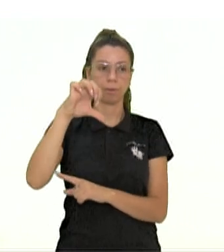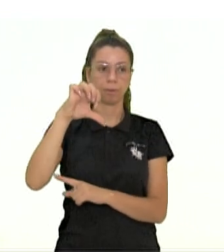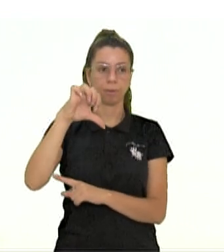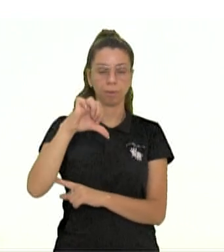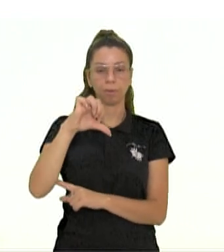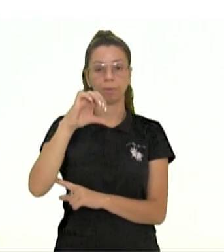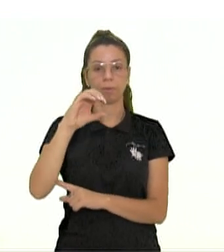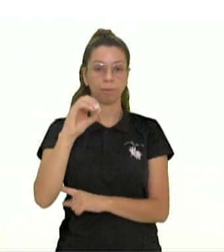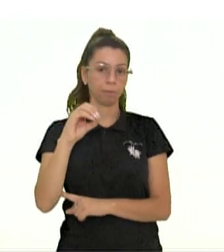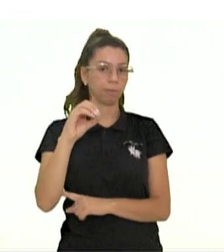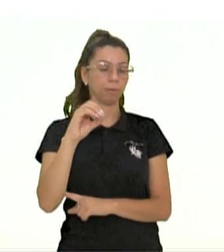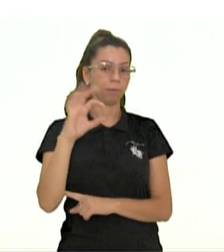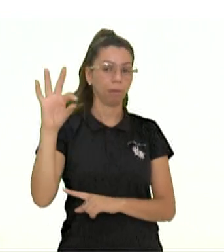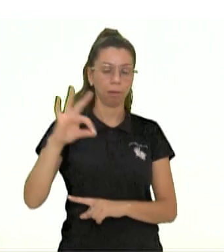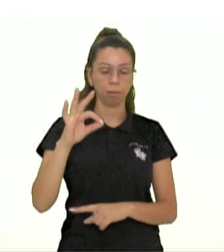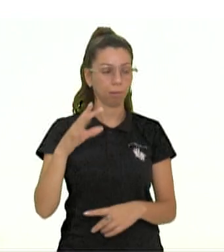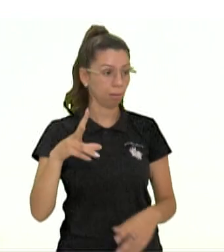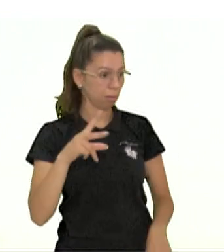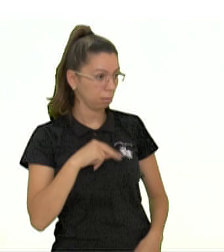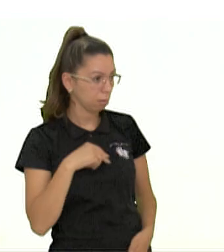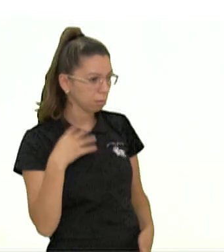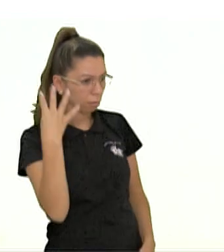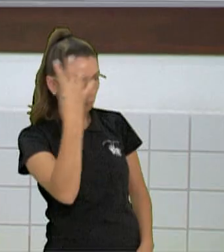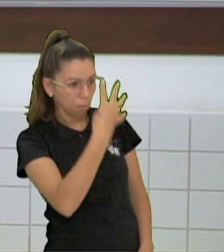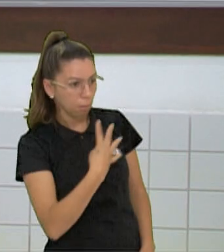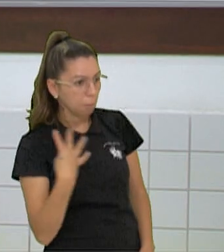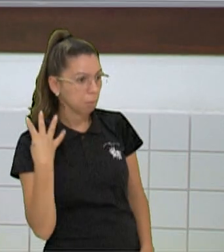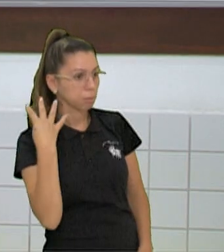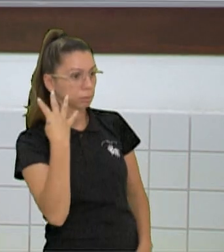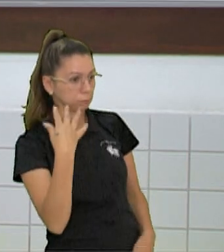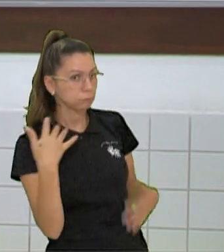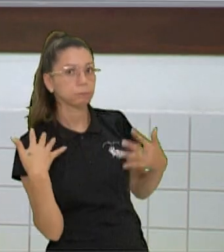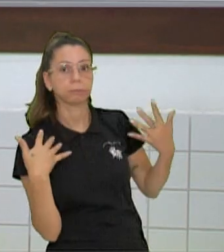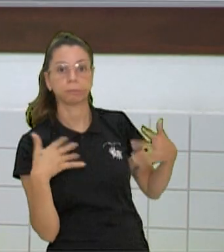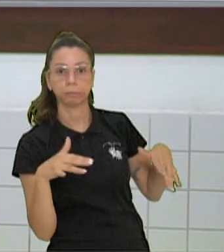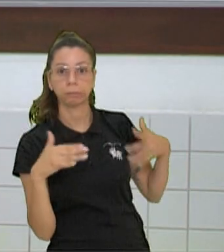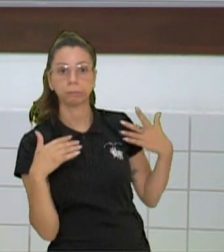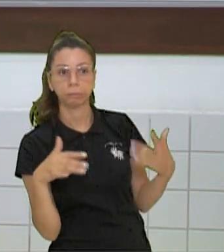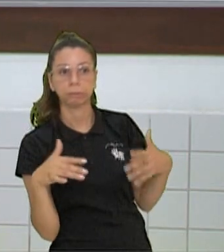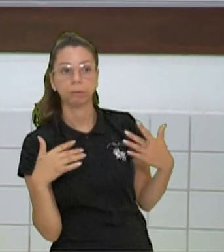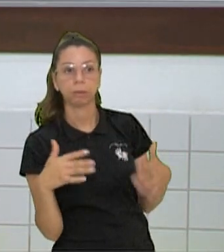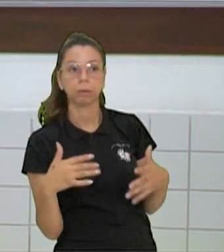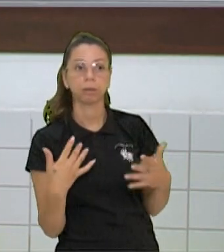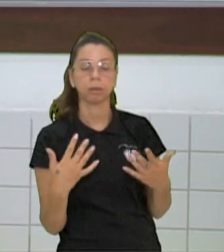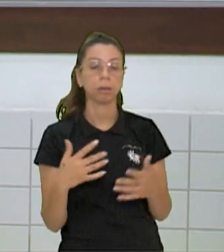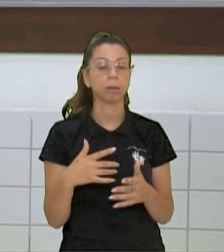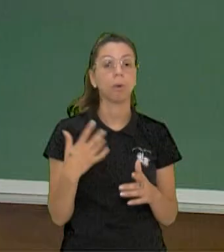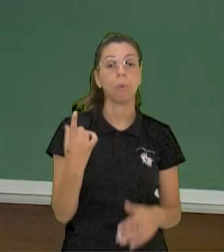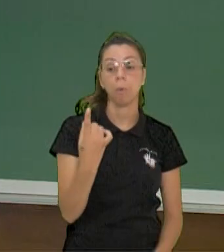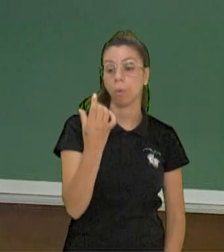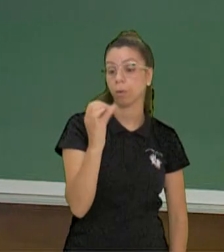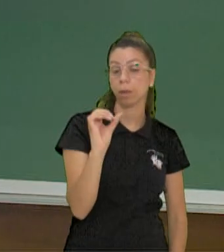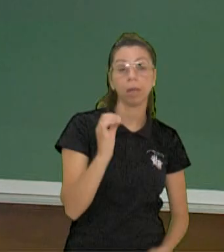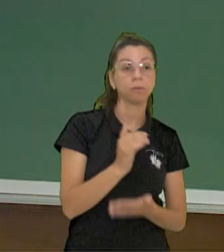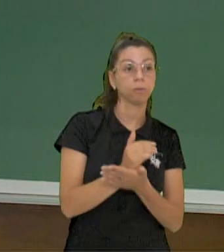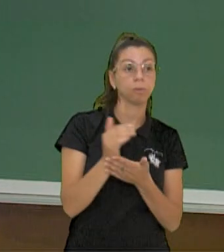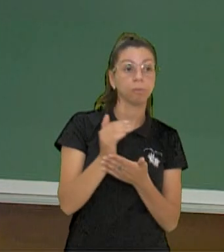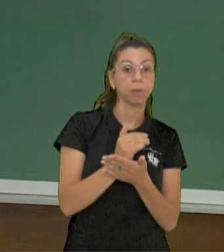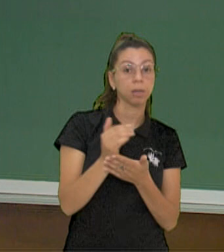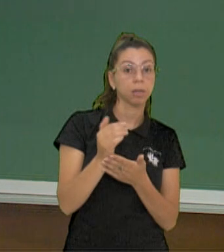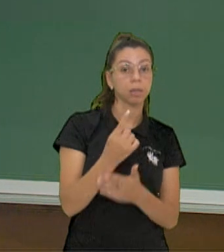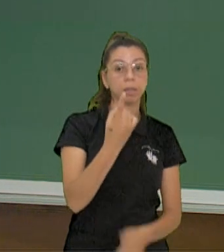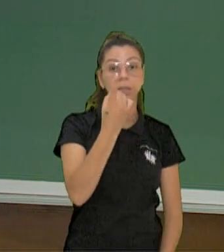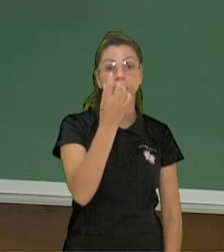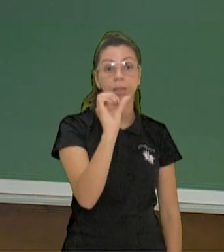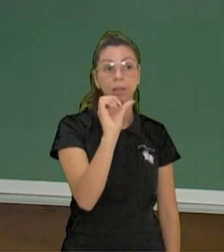7.290 mosquitos. Você fala, nossa, em 4 horas saiu de 10, né? Porque aqui, se você observar bem, saiu